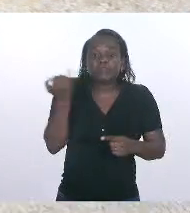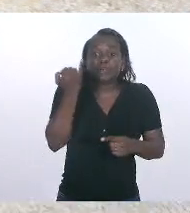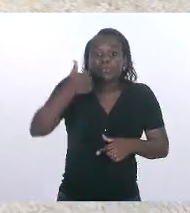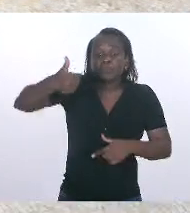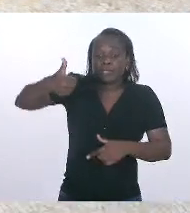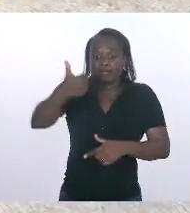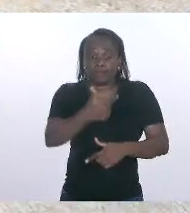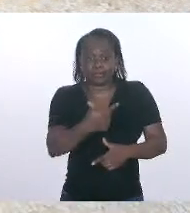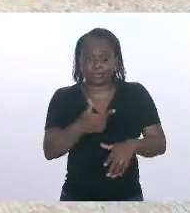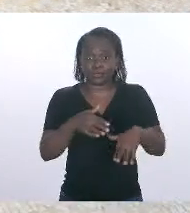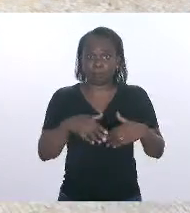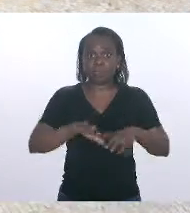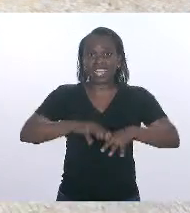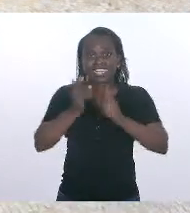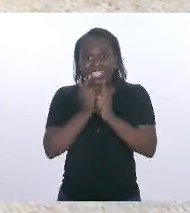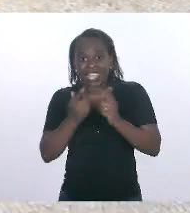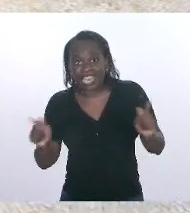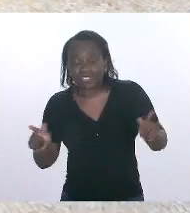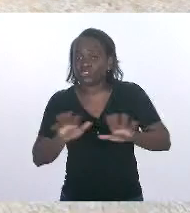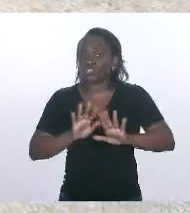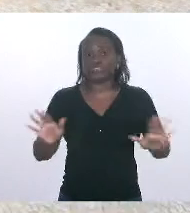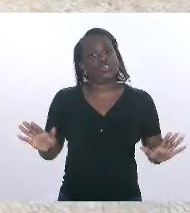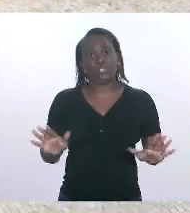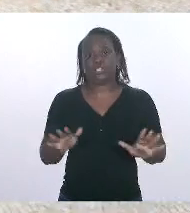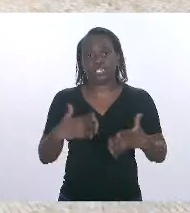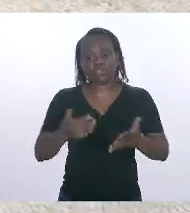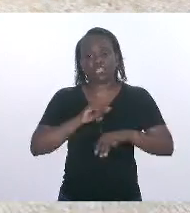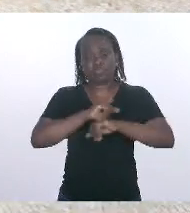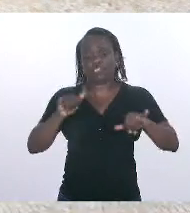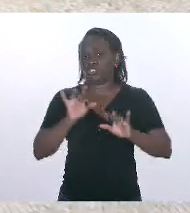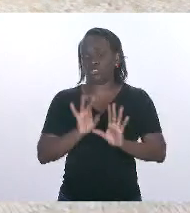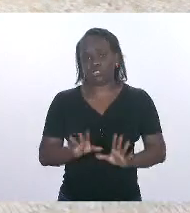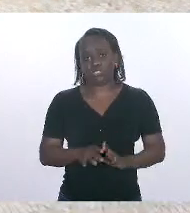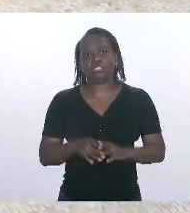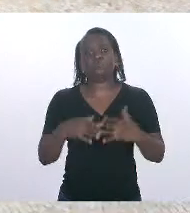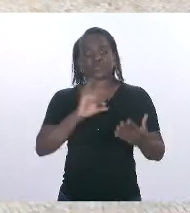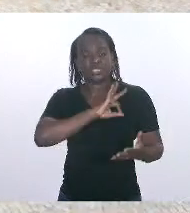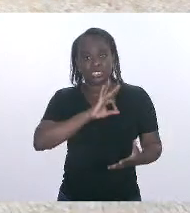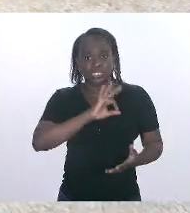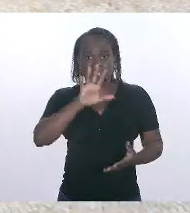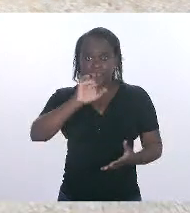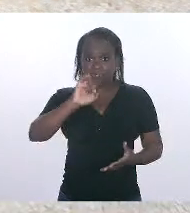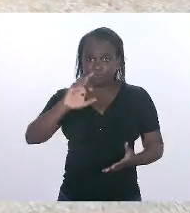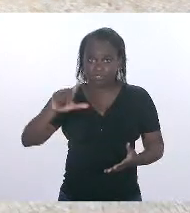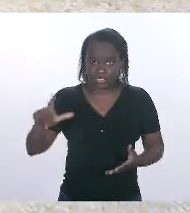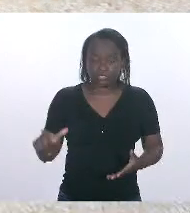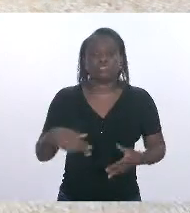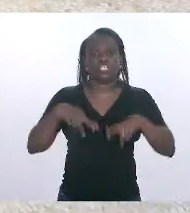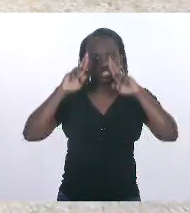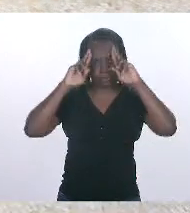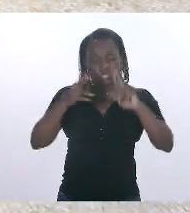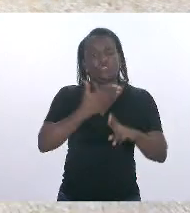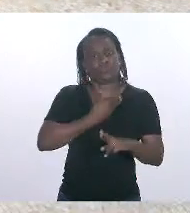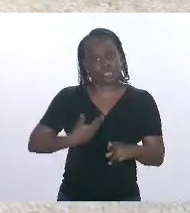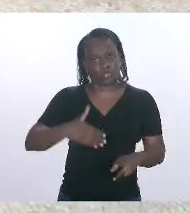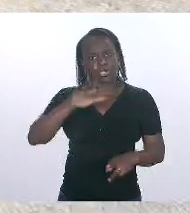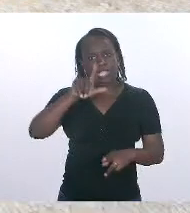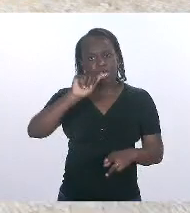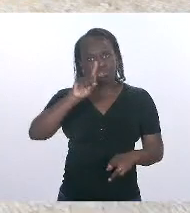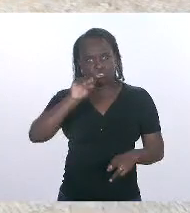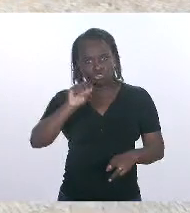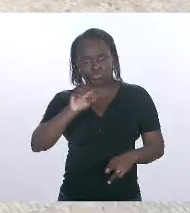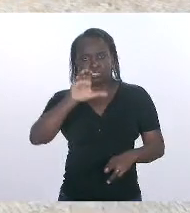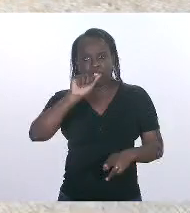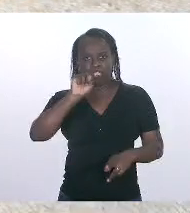crimes, aos crimes de maior gravidade. É só esse registro que eu queria fazer, presidente. A Polícia Civil, respeito o governador Cláudio Castro, mas a